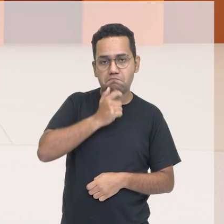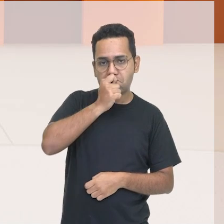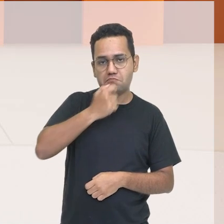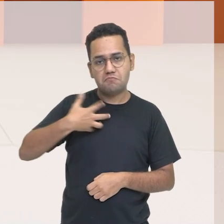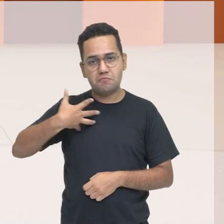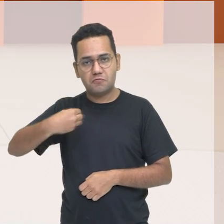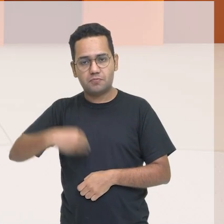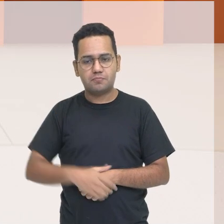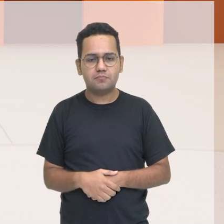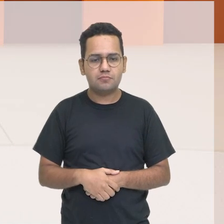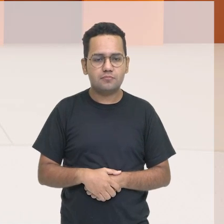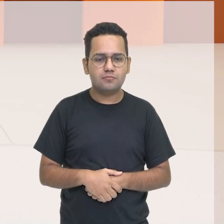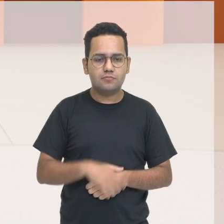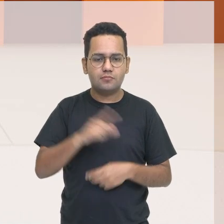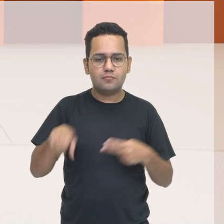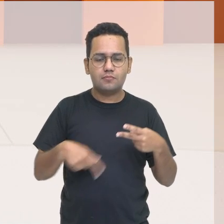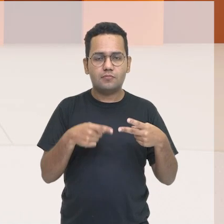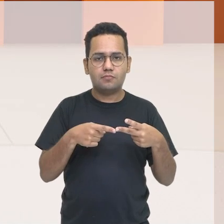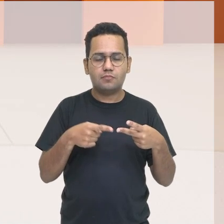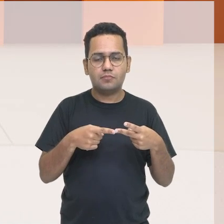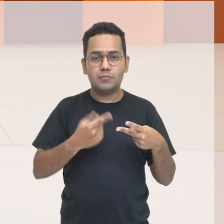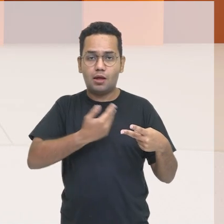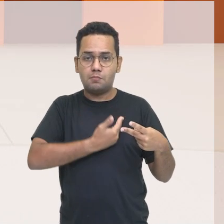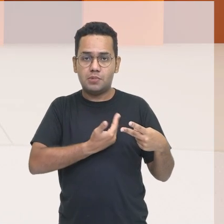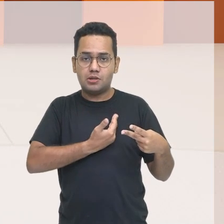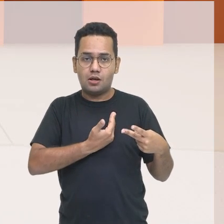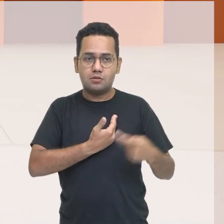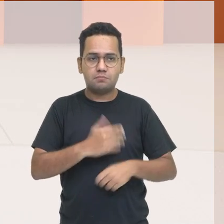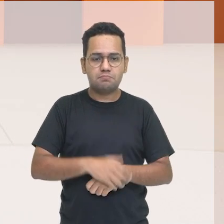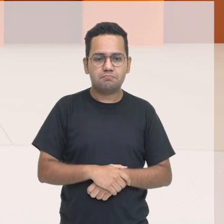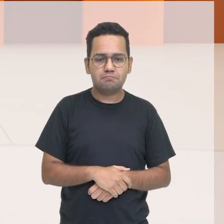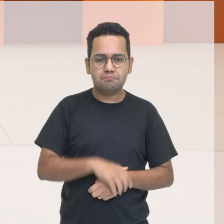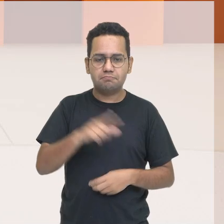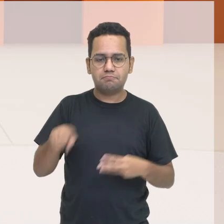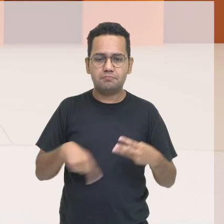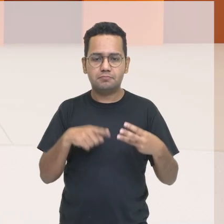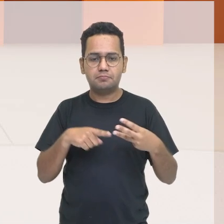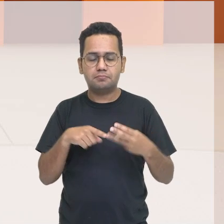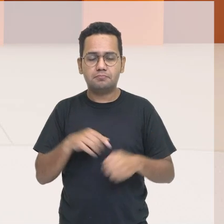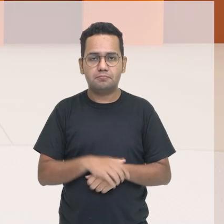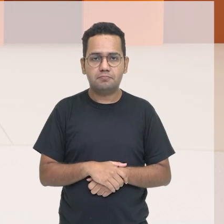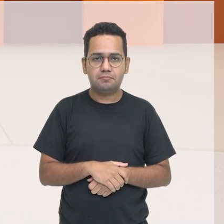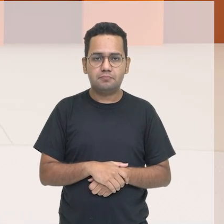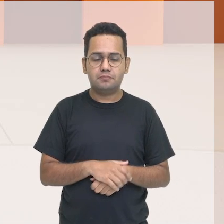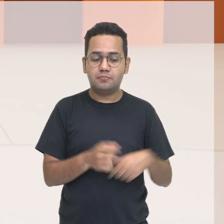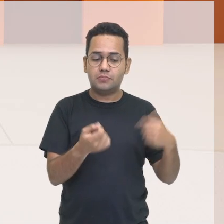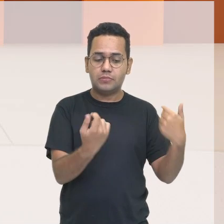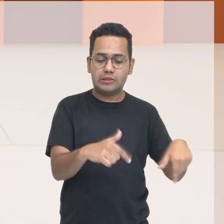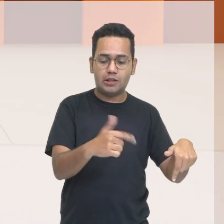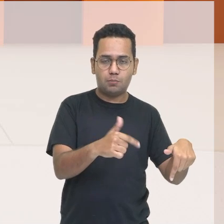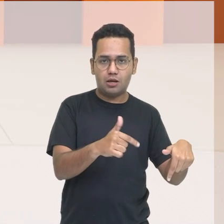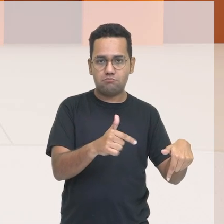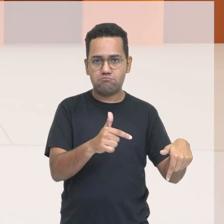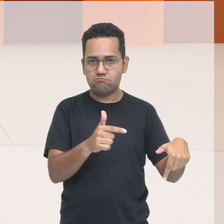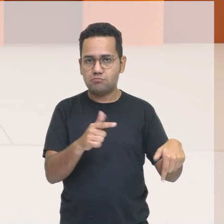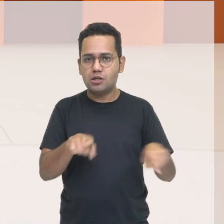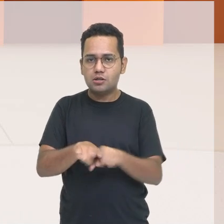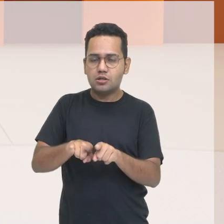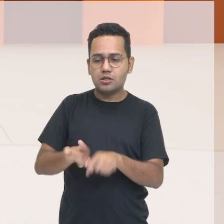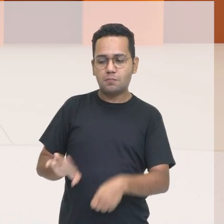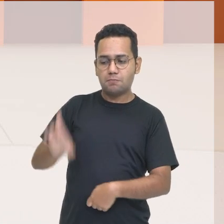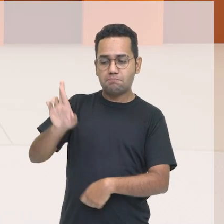pais, na relação de amizade entre os amigos, nas relações de patrão e empregado, ou de